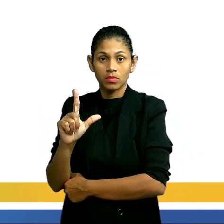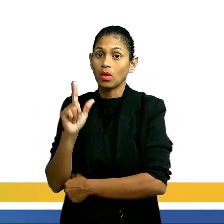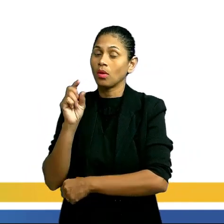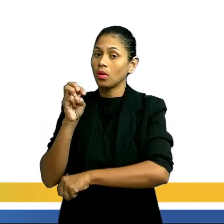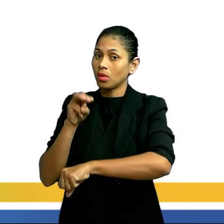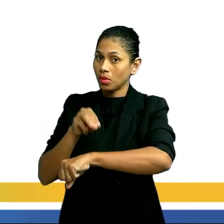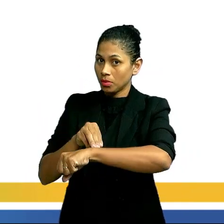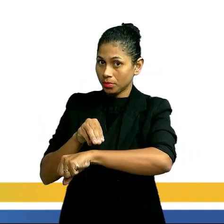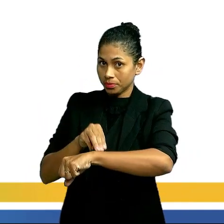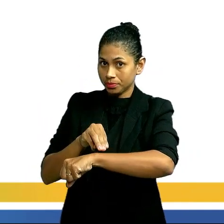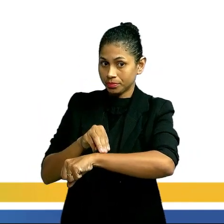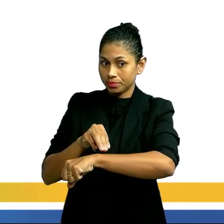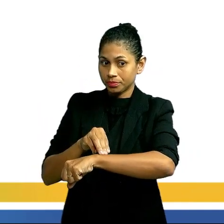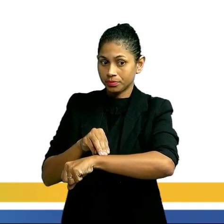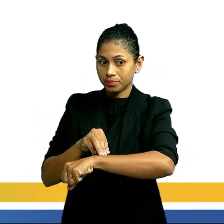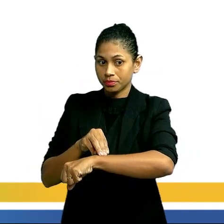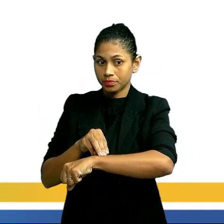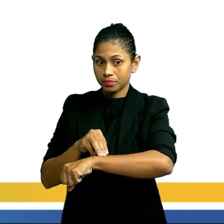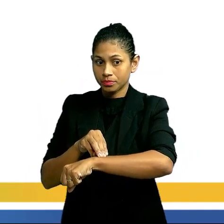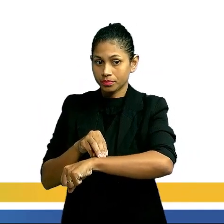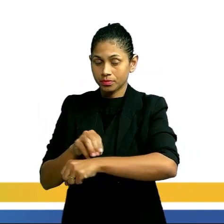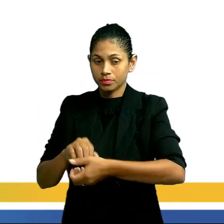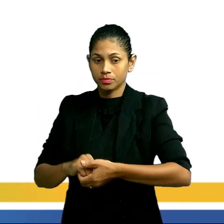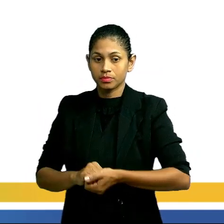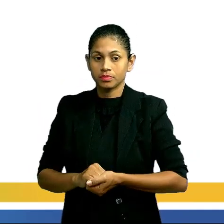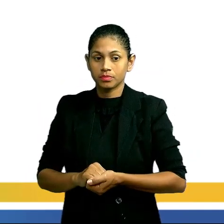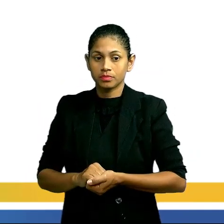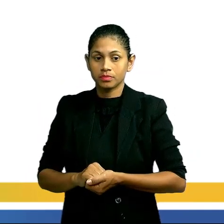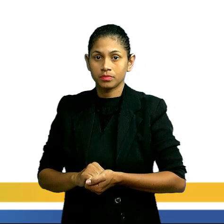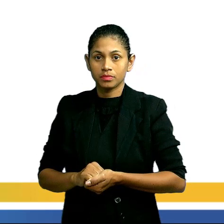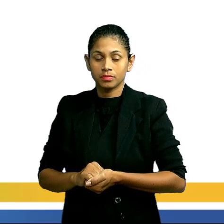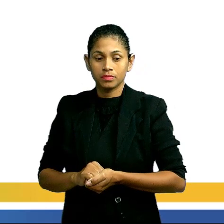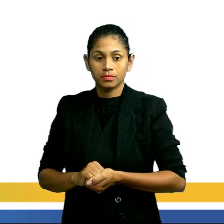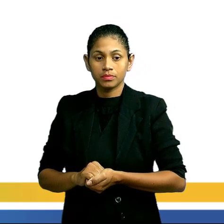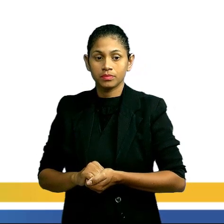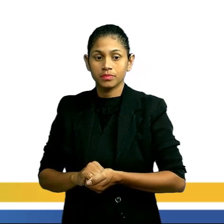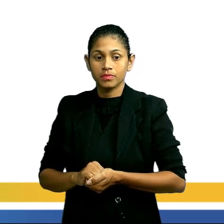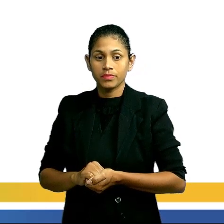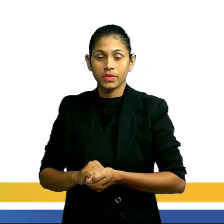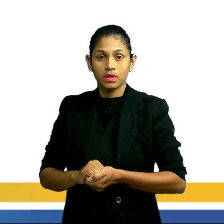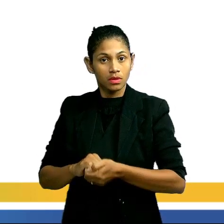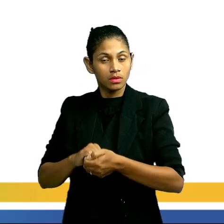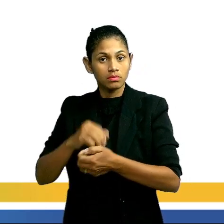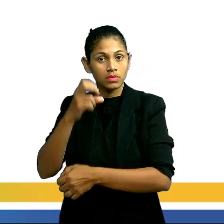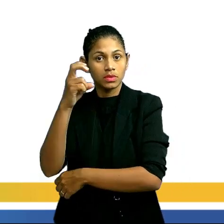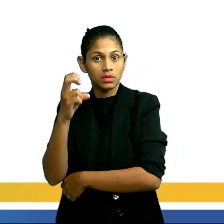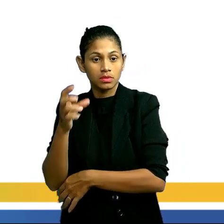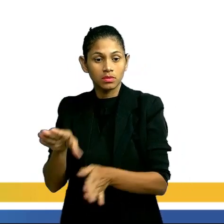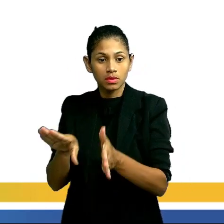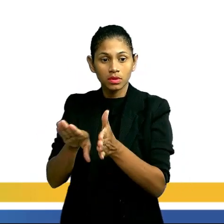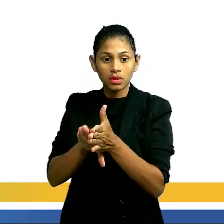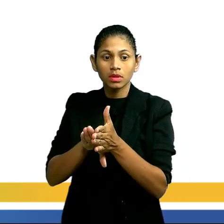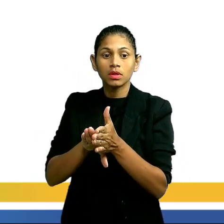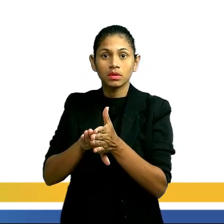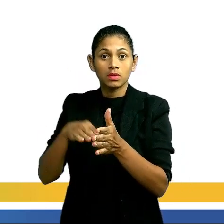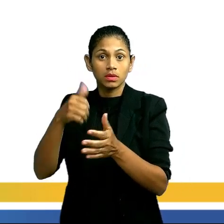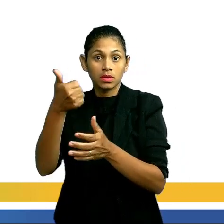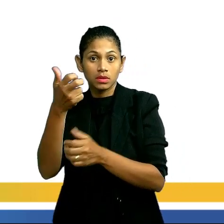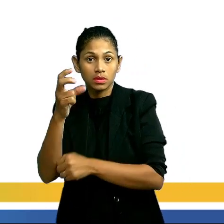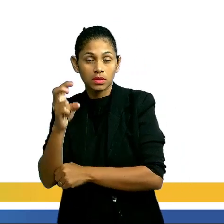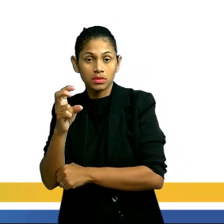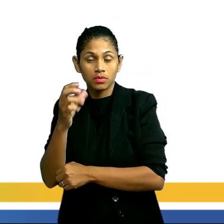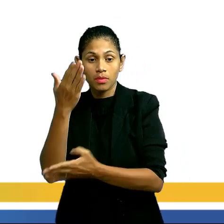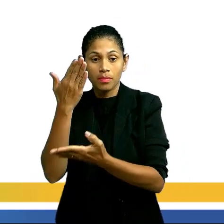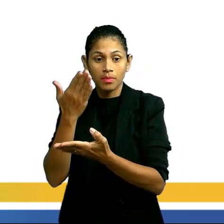minuto. E aqui nós temos uma variação constante. De 5 a 15 minutos vão ser 5 litros.